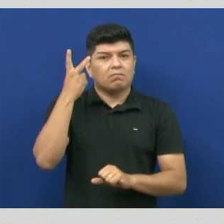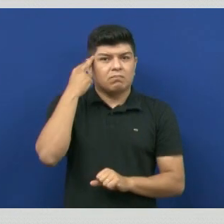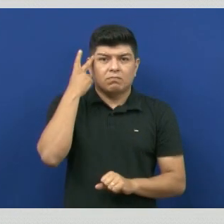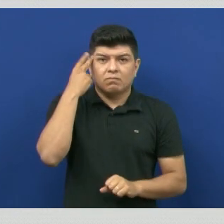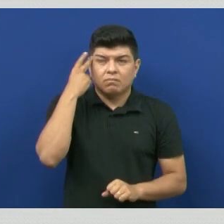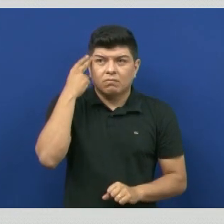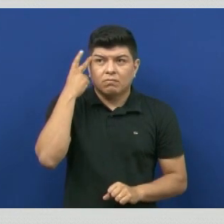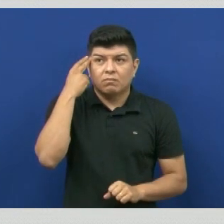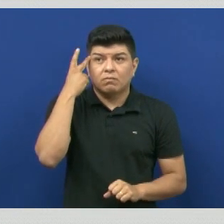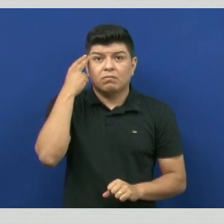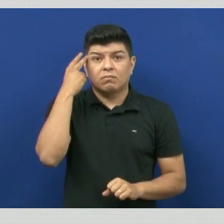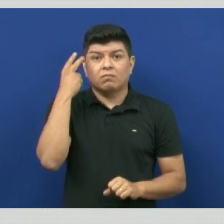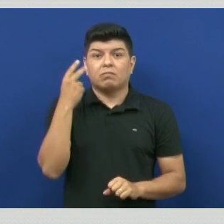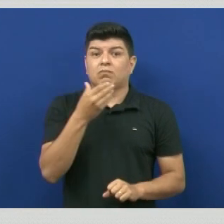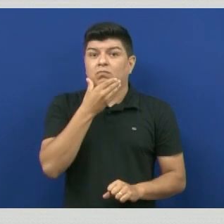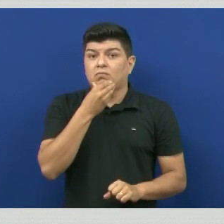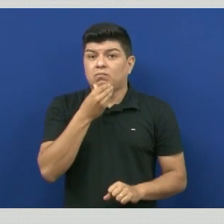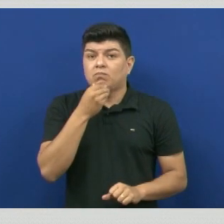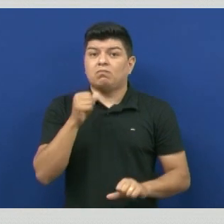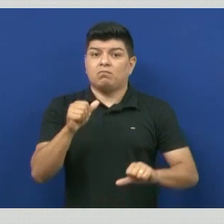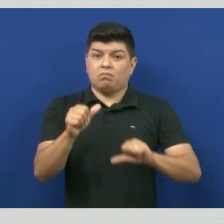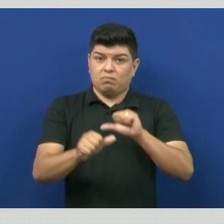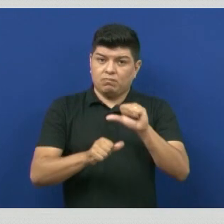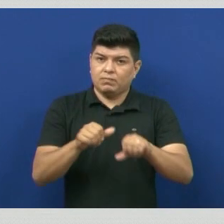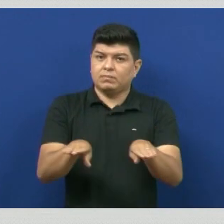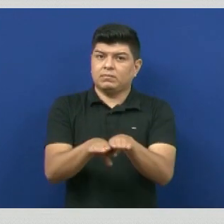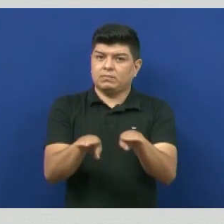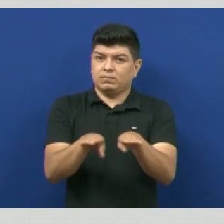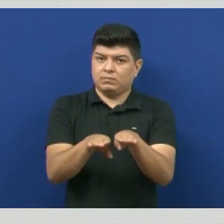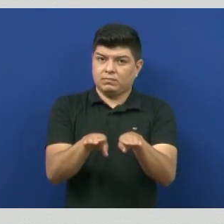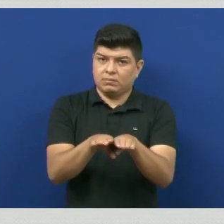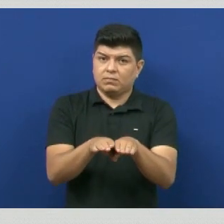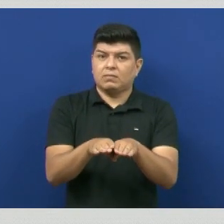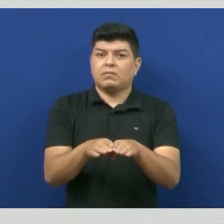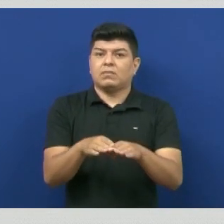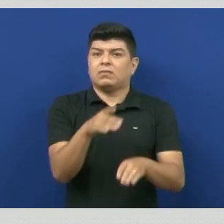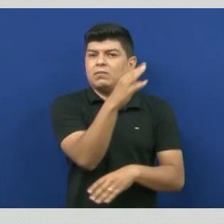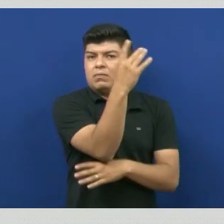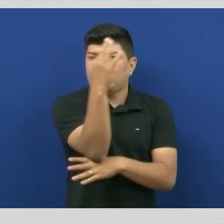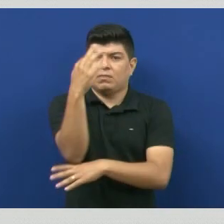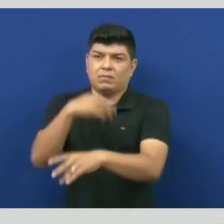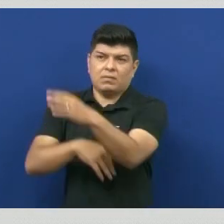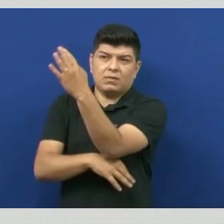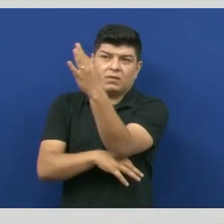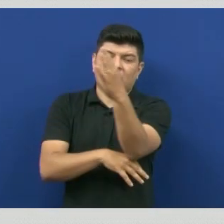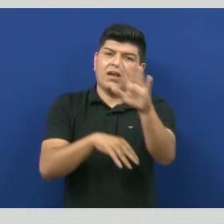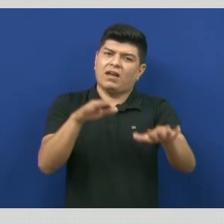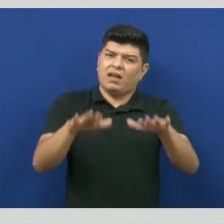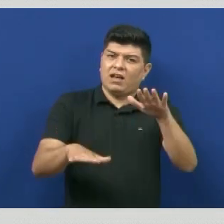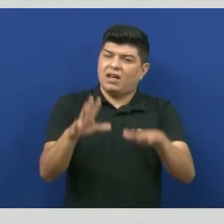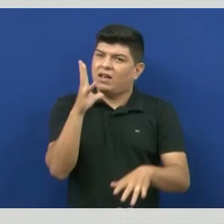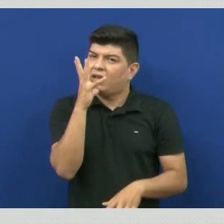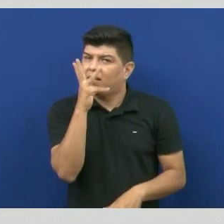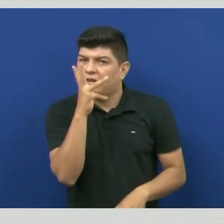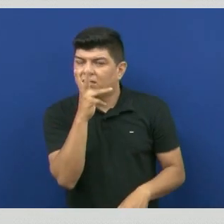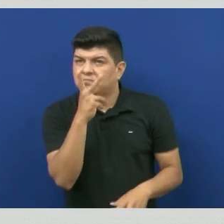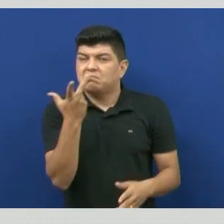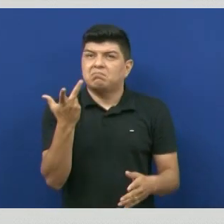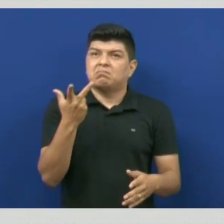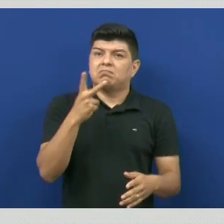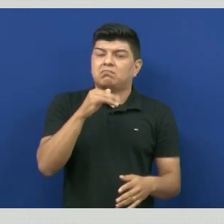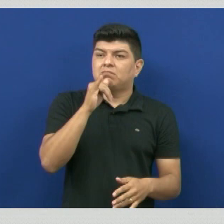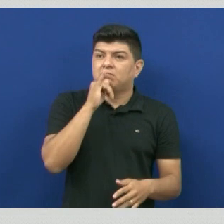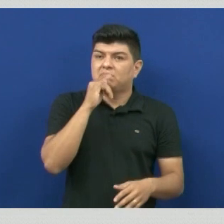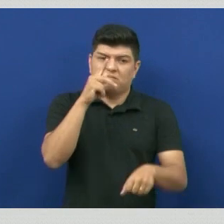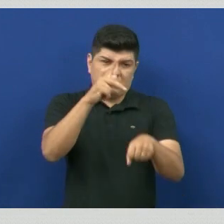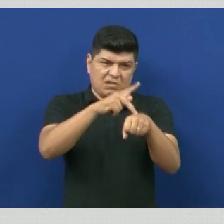da natureza e do ser humano. A ação da natureza na modificação das paisagens pode ser lenta, como o desgaste de uma rocha